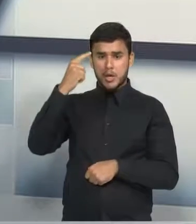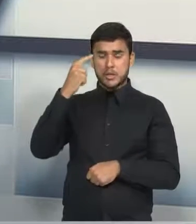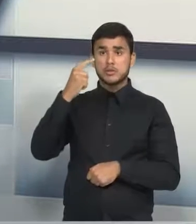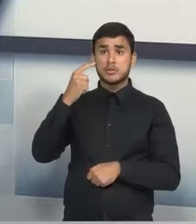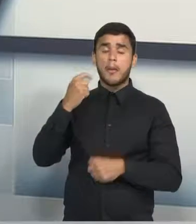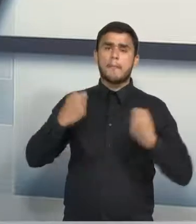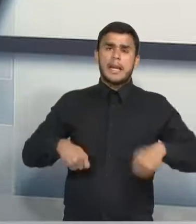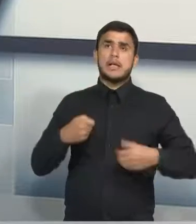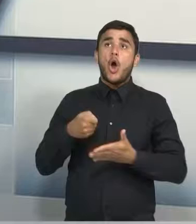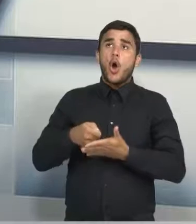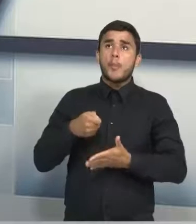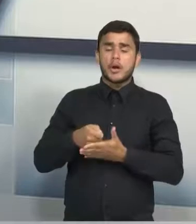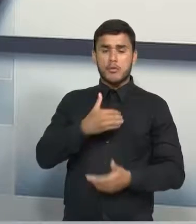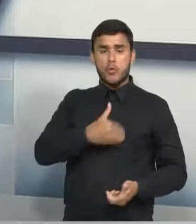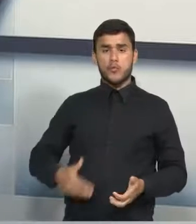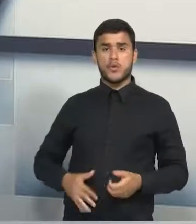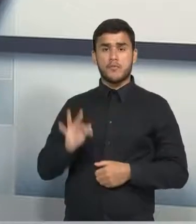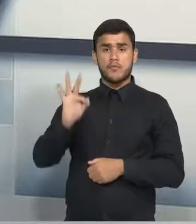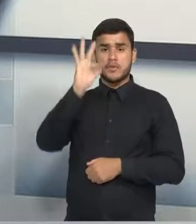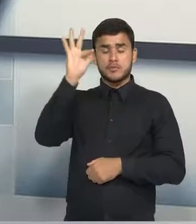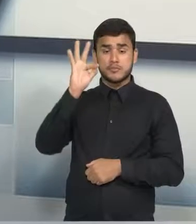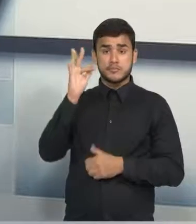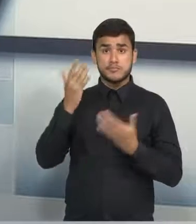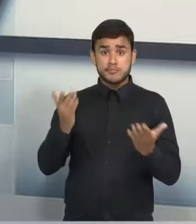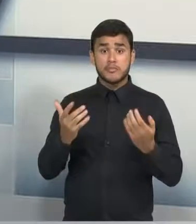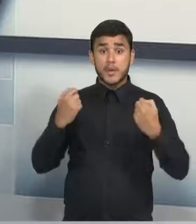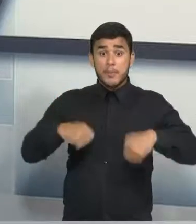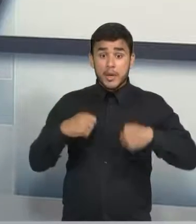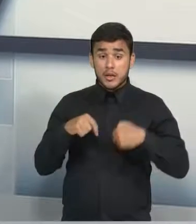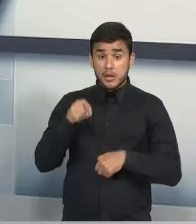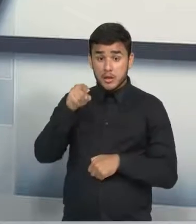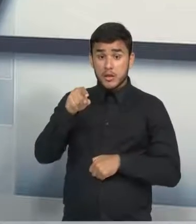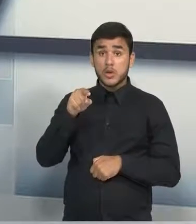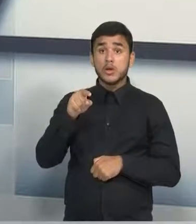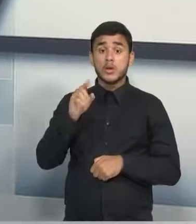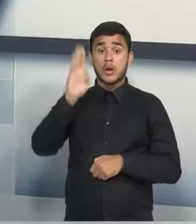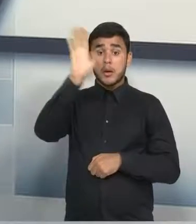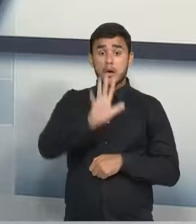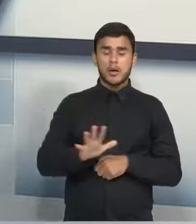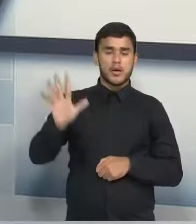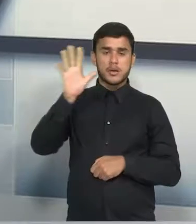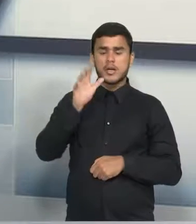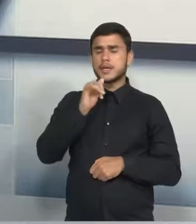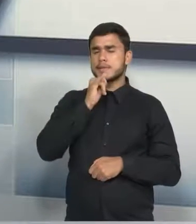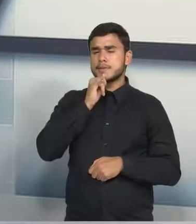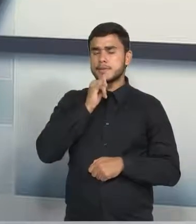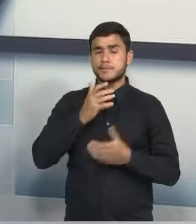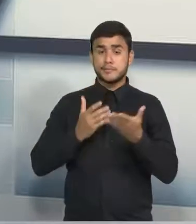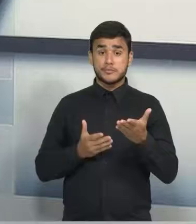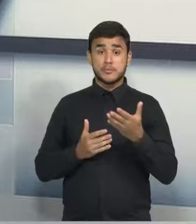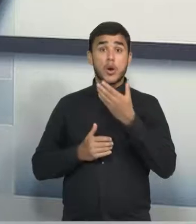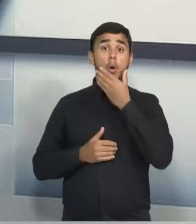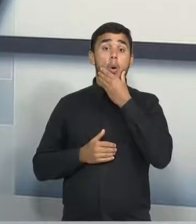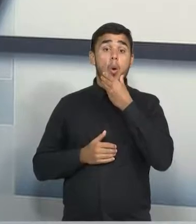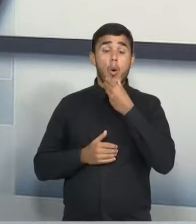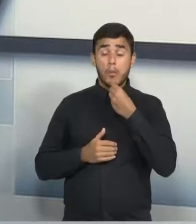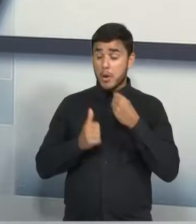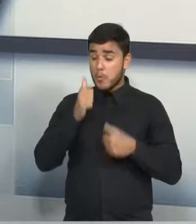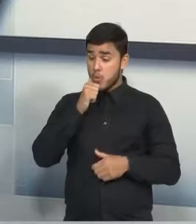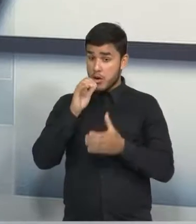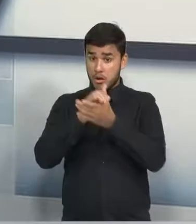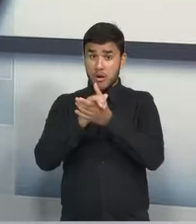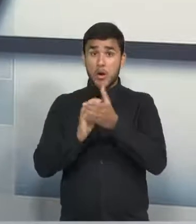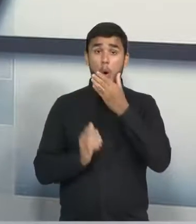sobre o governo federal. A preocupação é de que se transforme em um assunto da União. Por exemplo, se o marido bateu